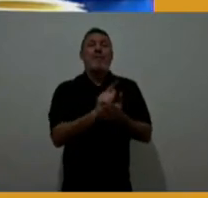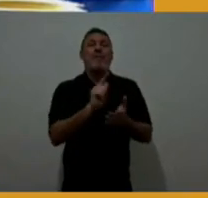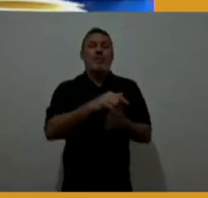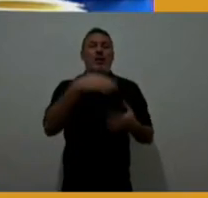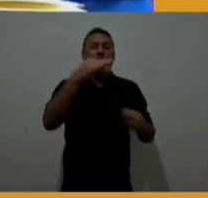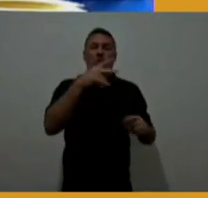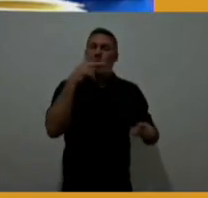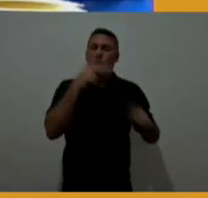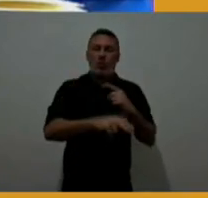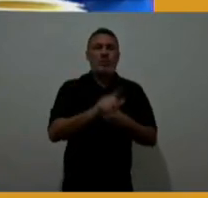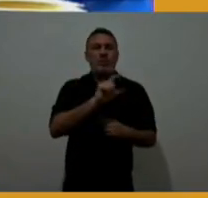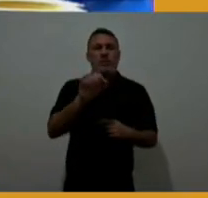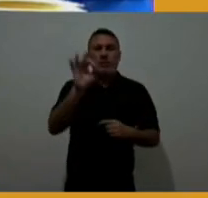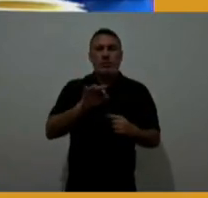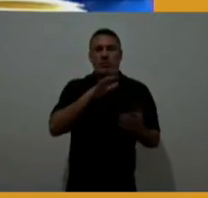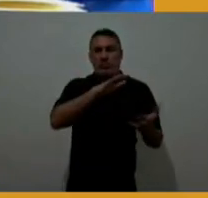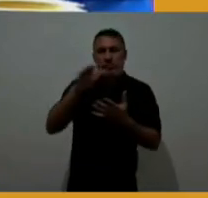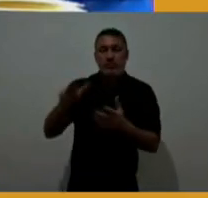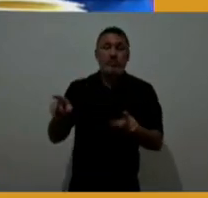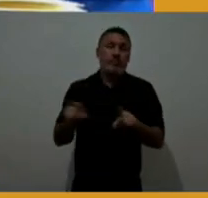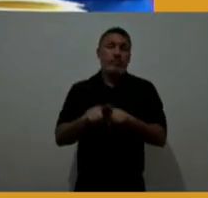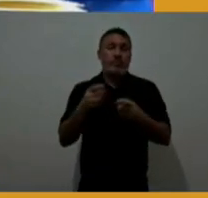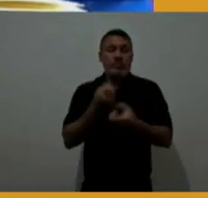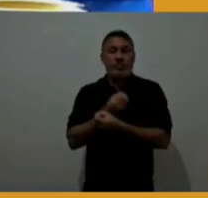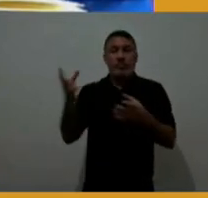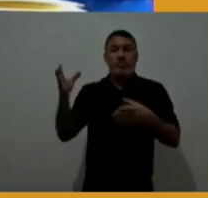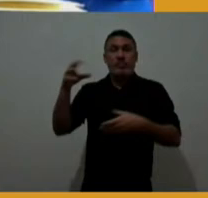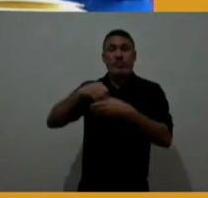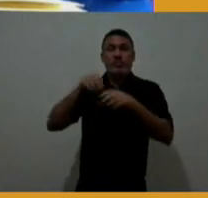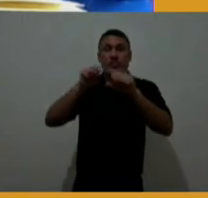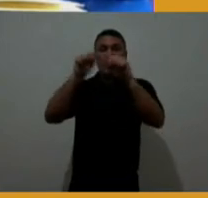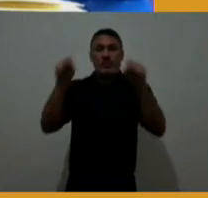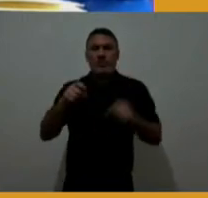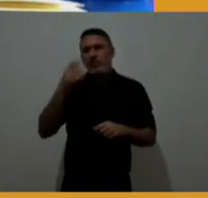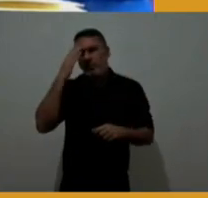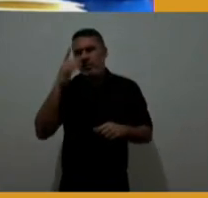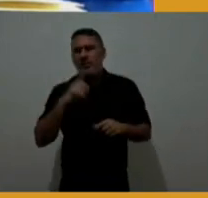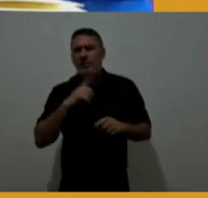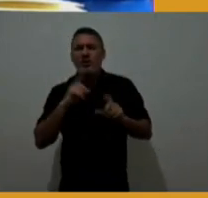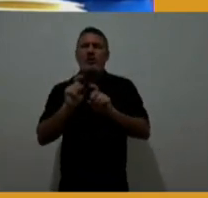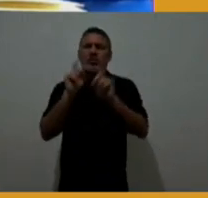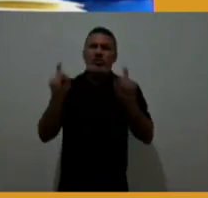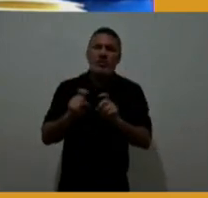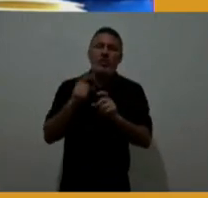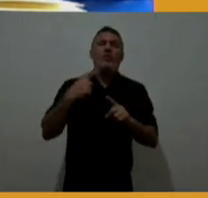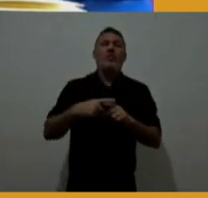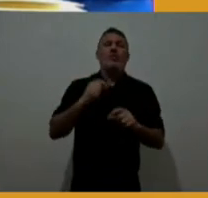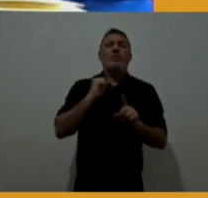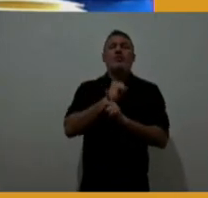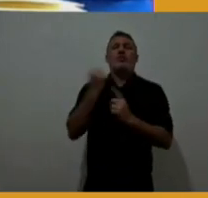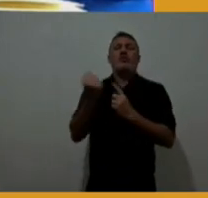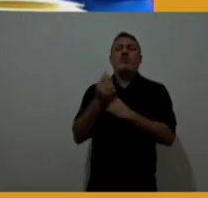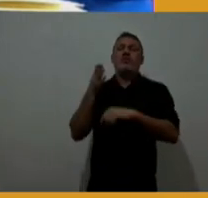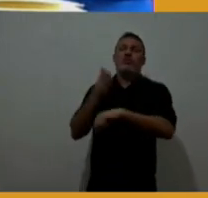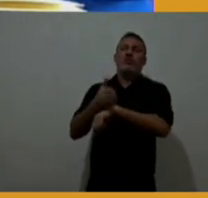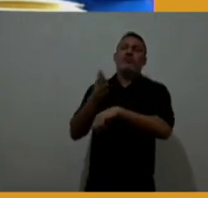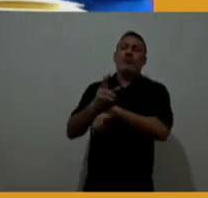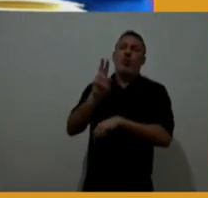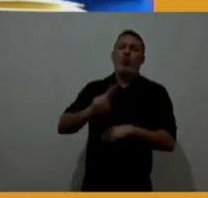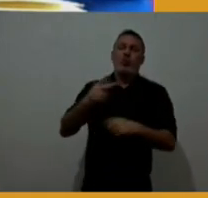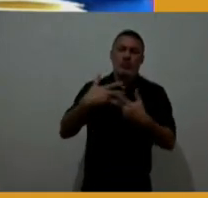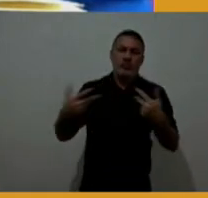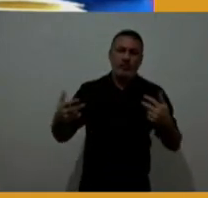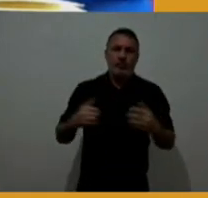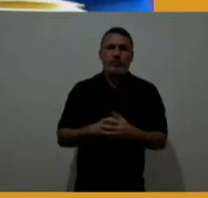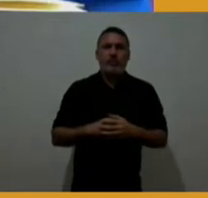agora ofertando, dentro de uma plataforma, os principais serviços digitais já para a sociedade capixaba. Nós temos que trabalhar com